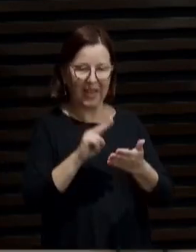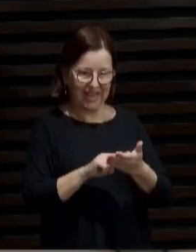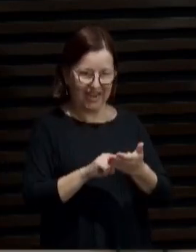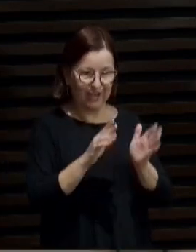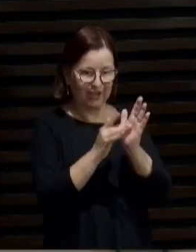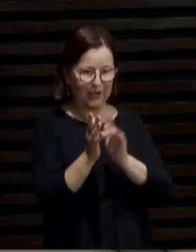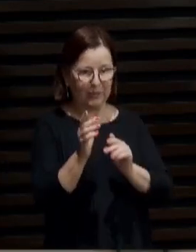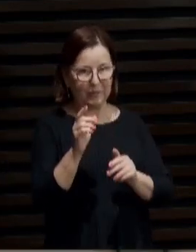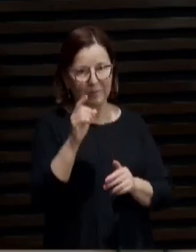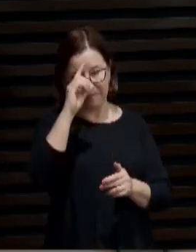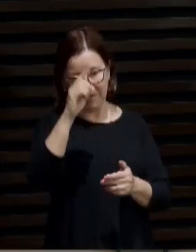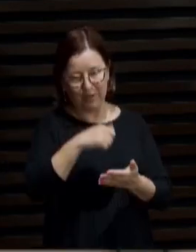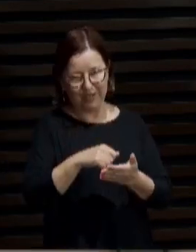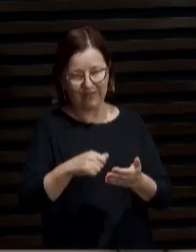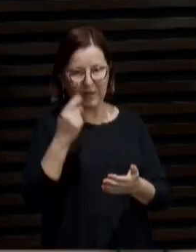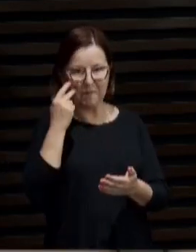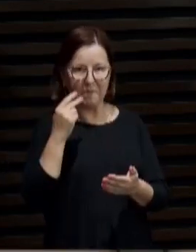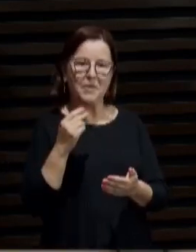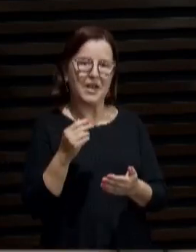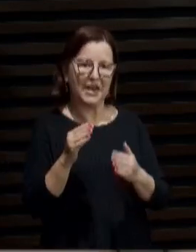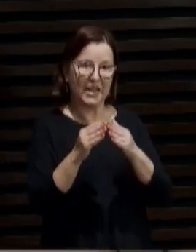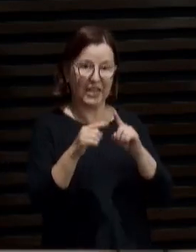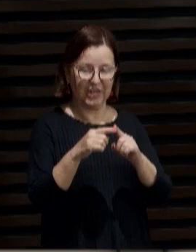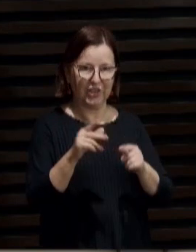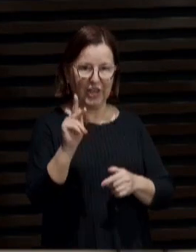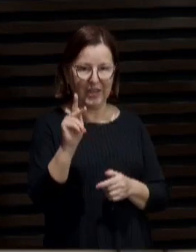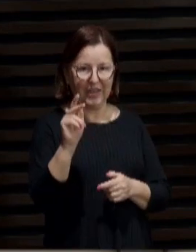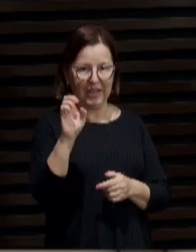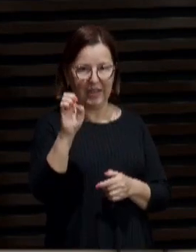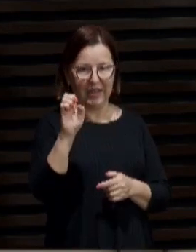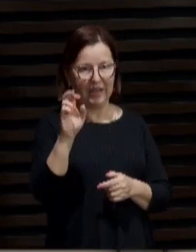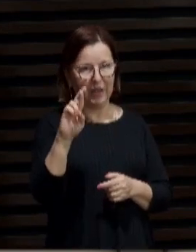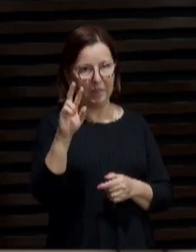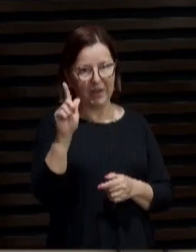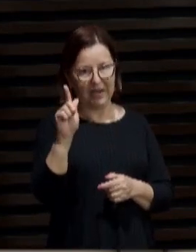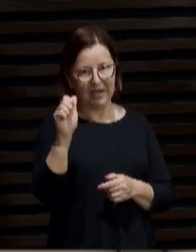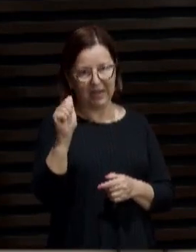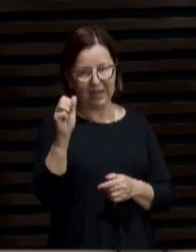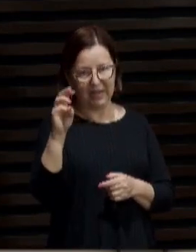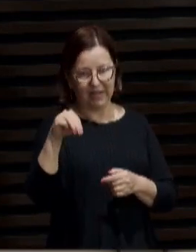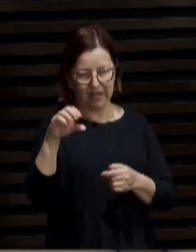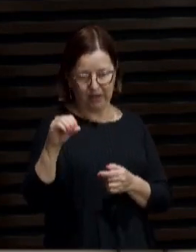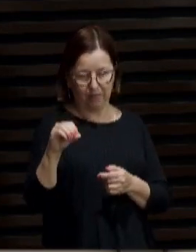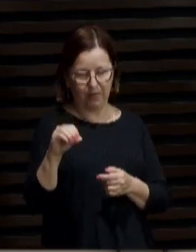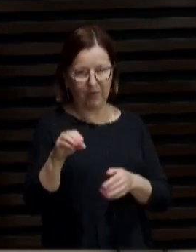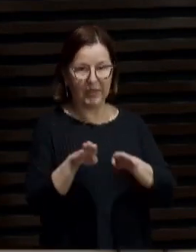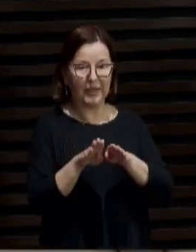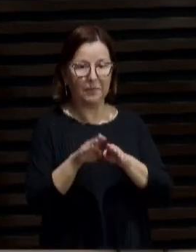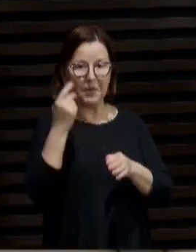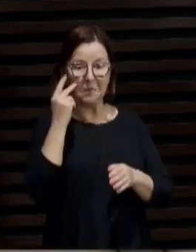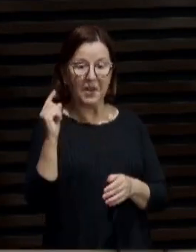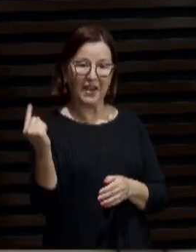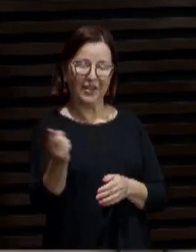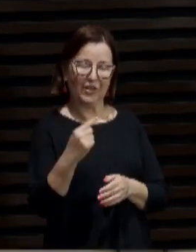Pérgamo é constrangedoramente atual, pois a cristandade moderna vive dias de